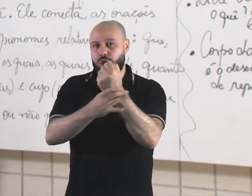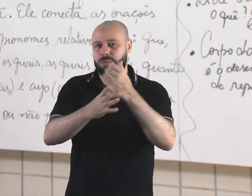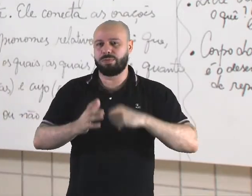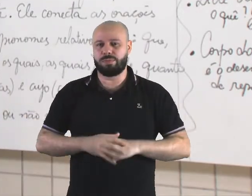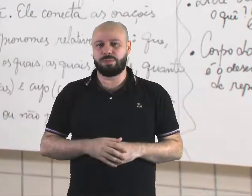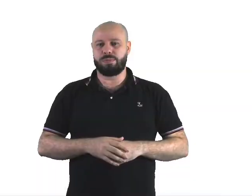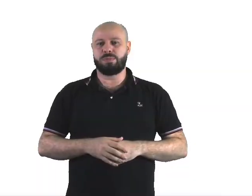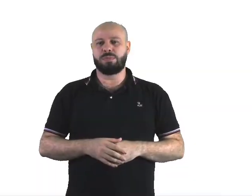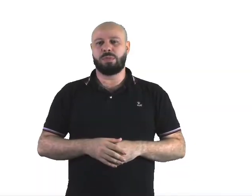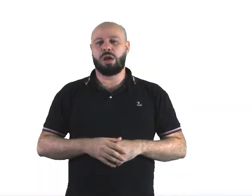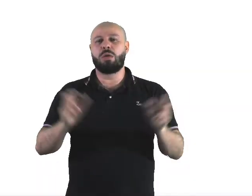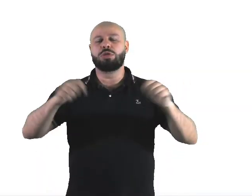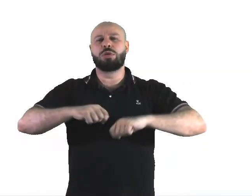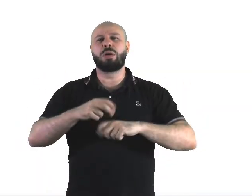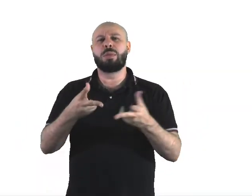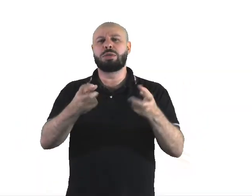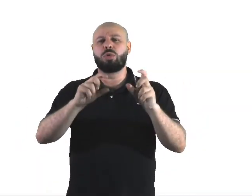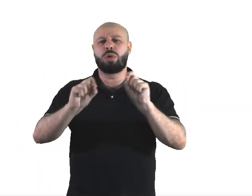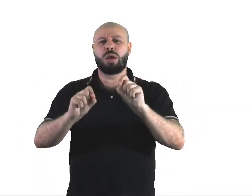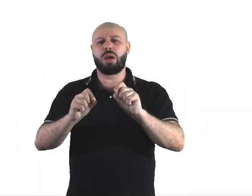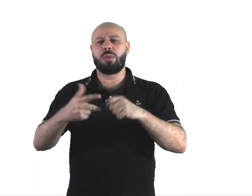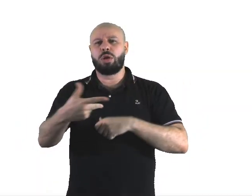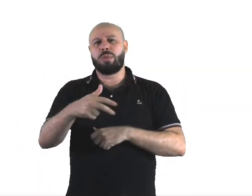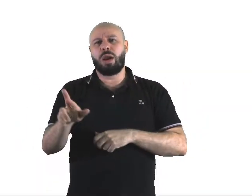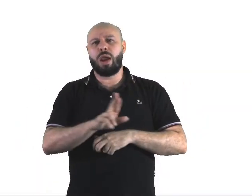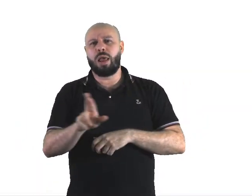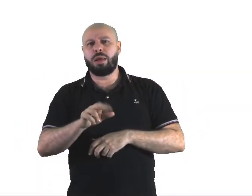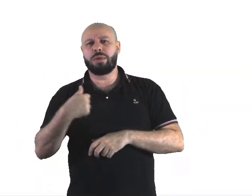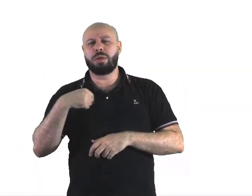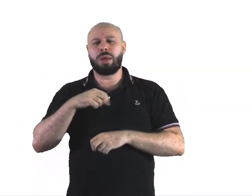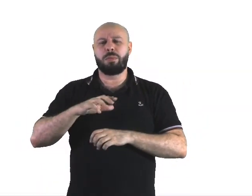Podemos observar que os pronomes relativos são utilizados